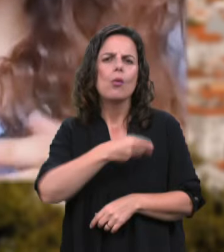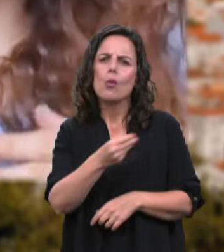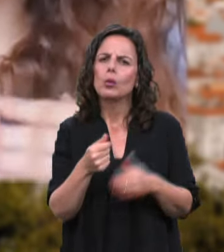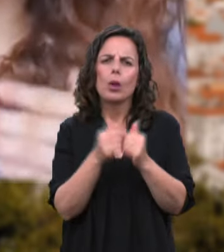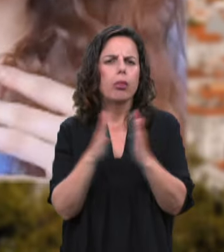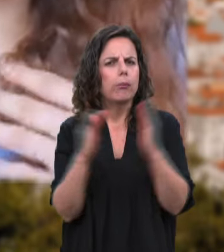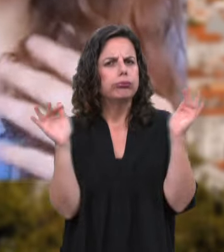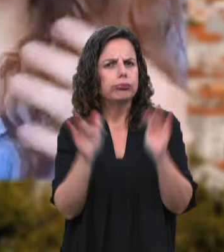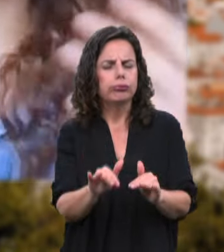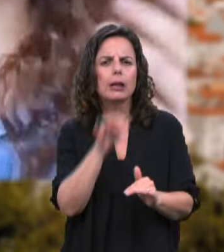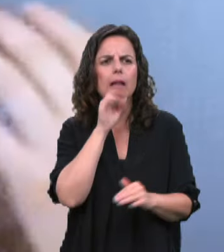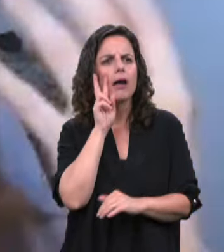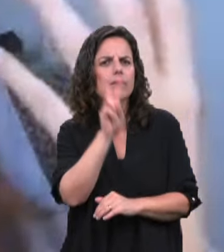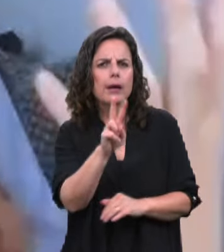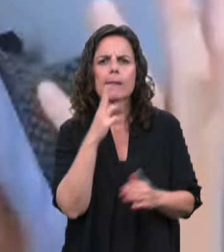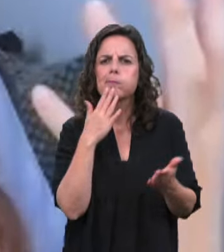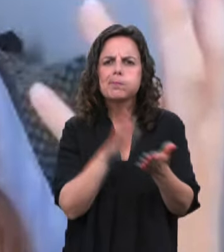aqui encontram restaurantes